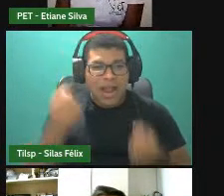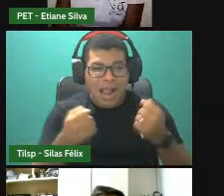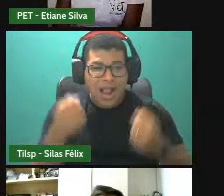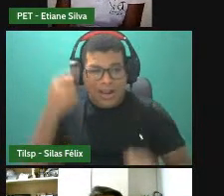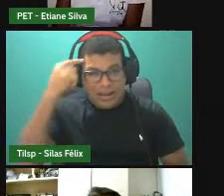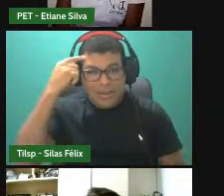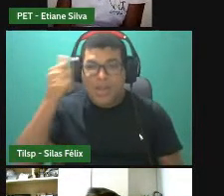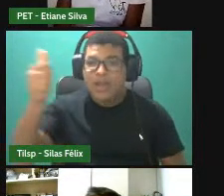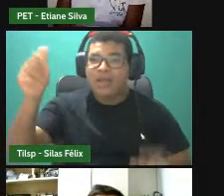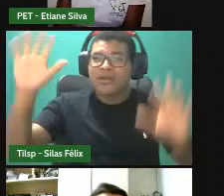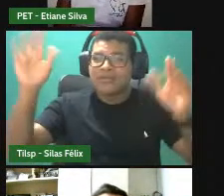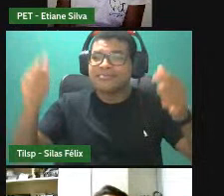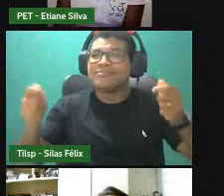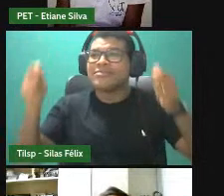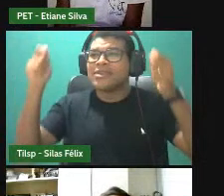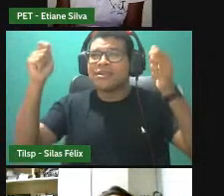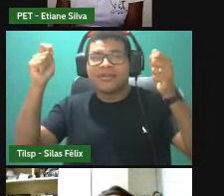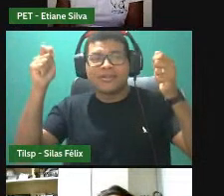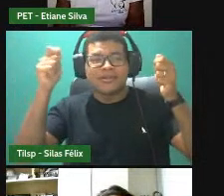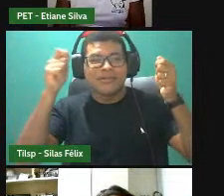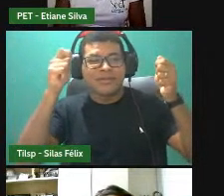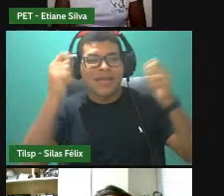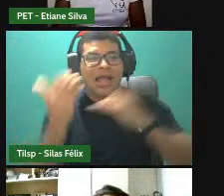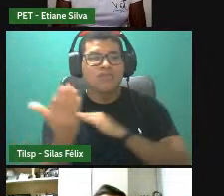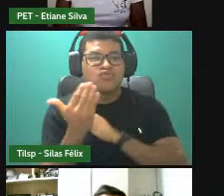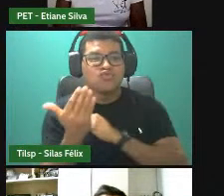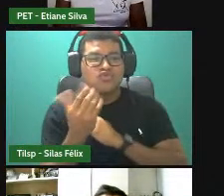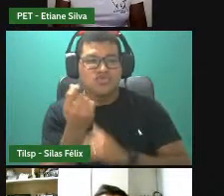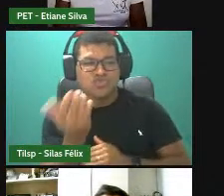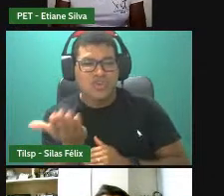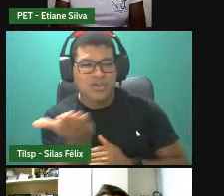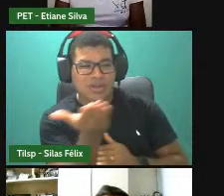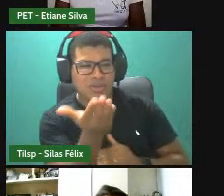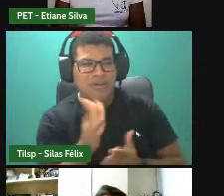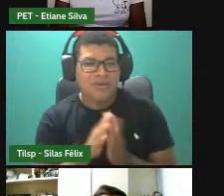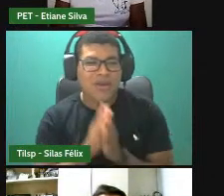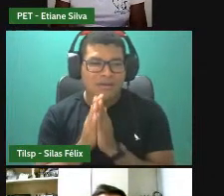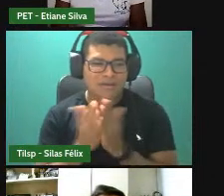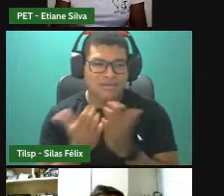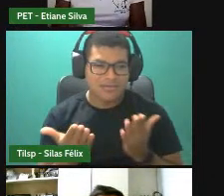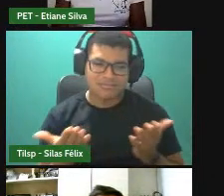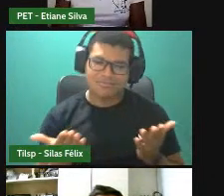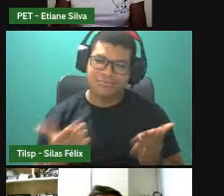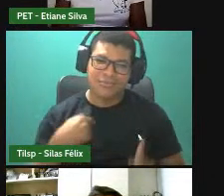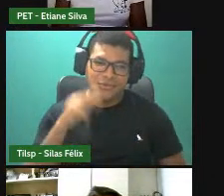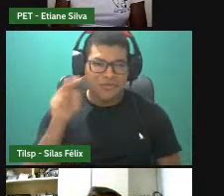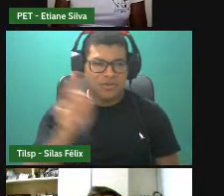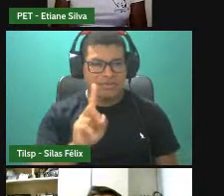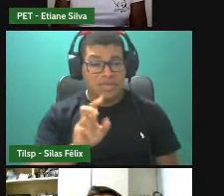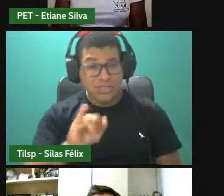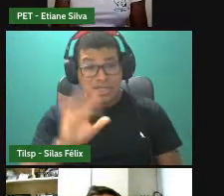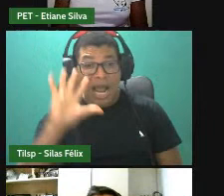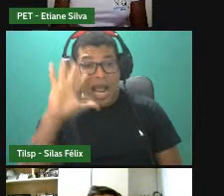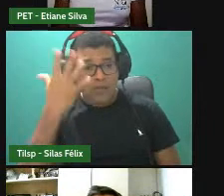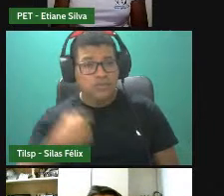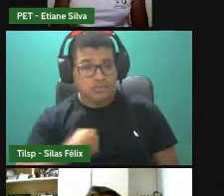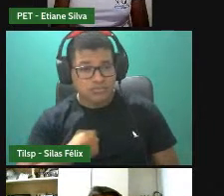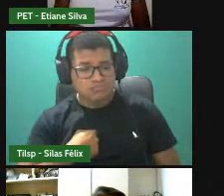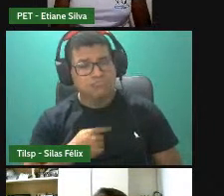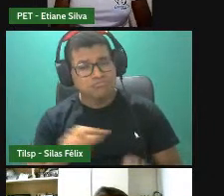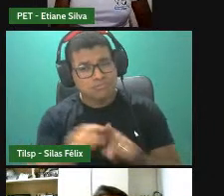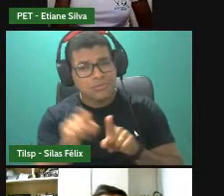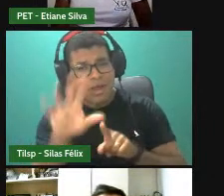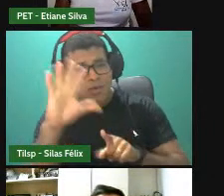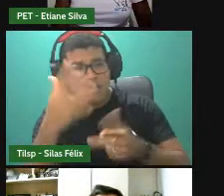nesse sentido. E é claro, né, se aconteceu comigo, vai acontecer com você, se aconteceu com seu amigo,